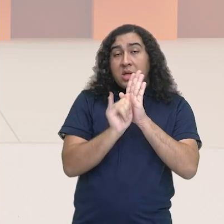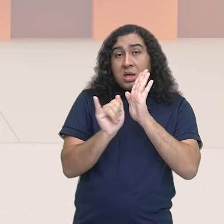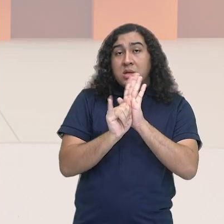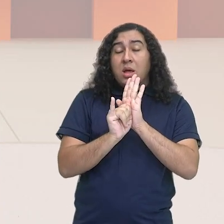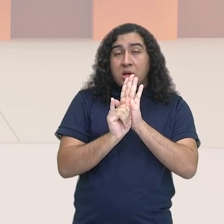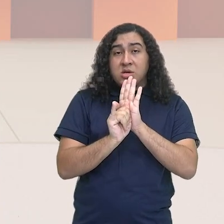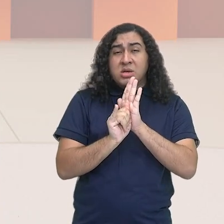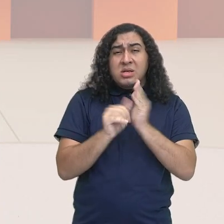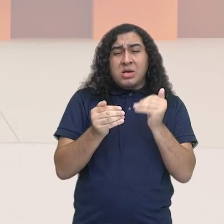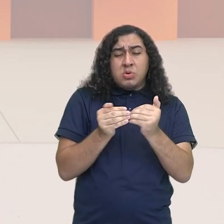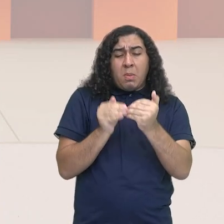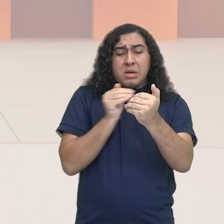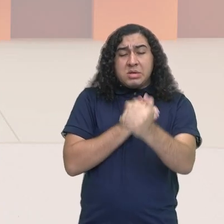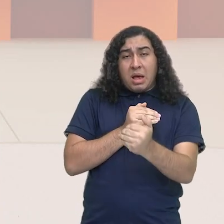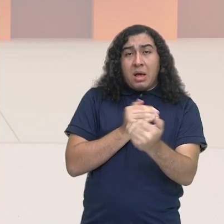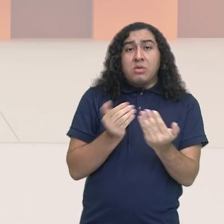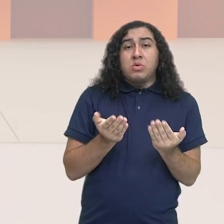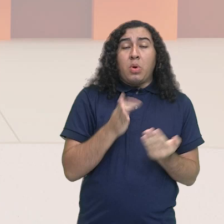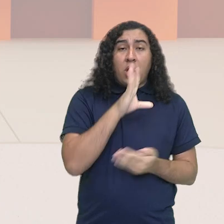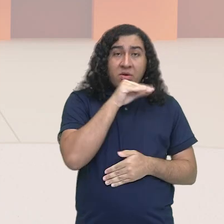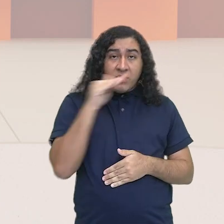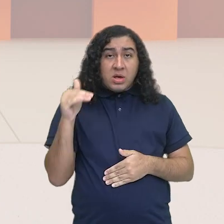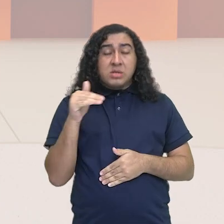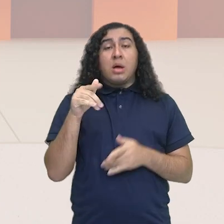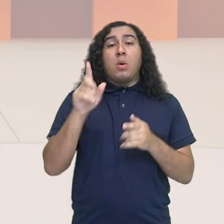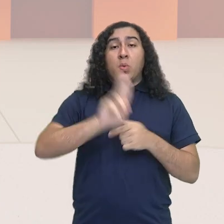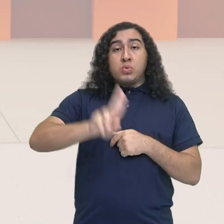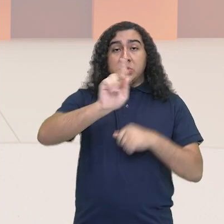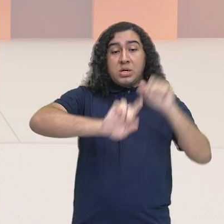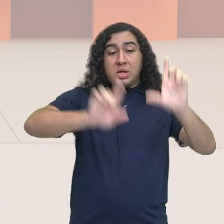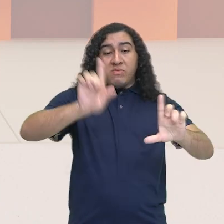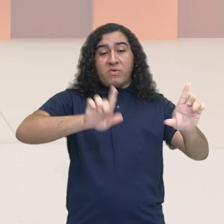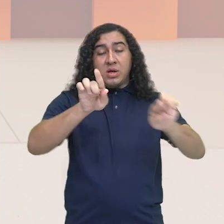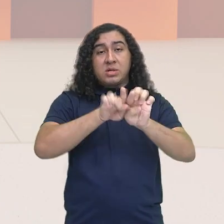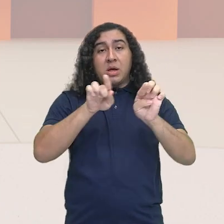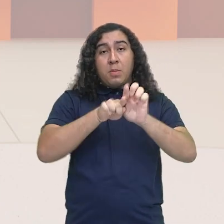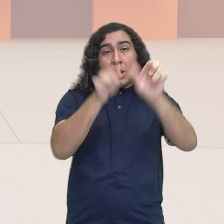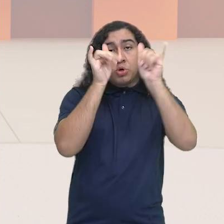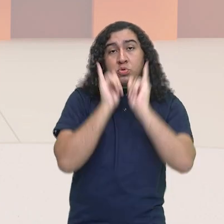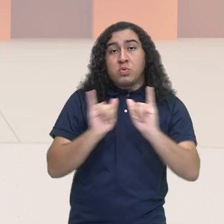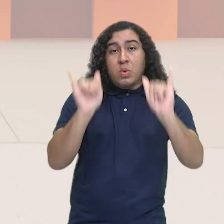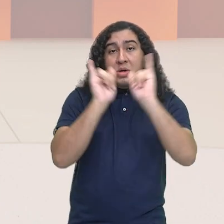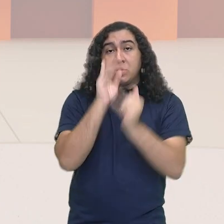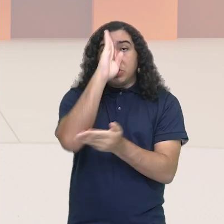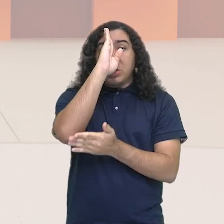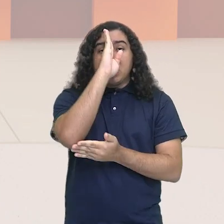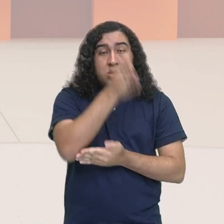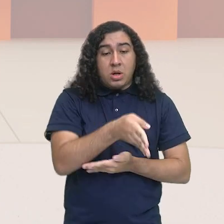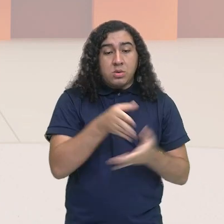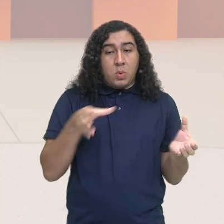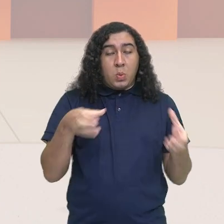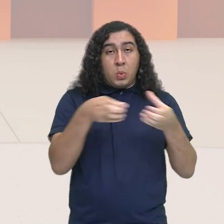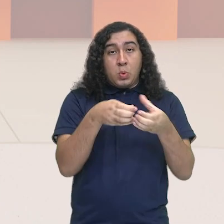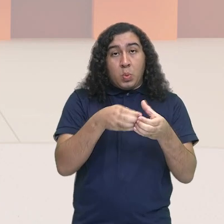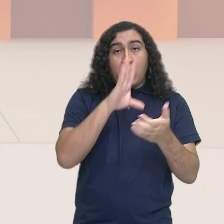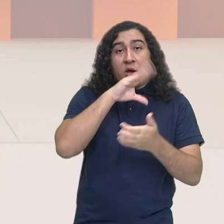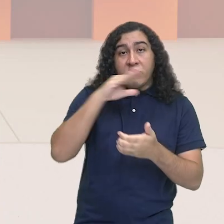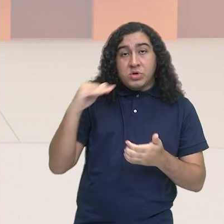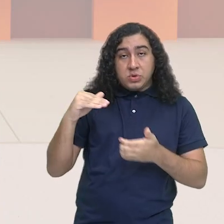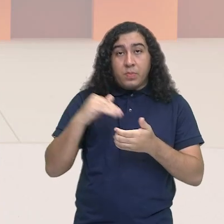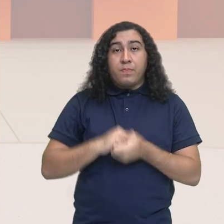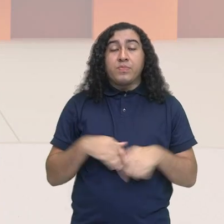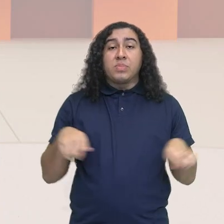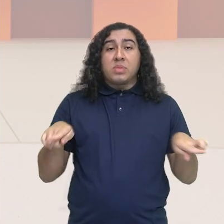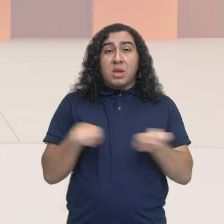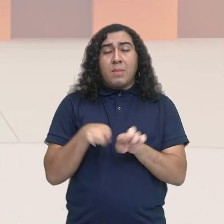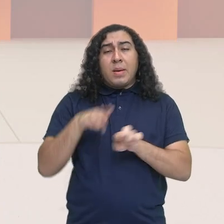por meio dos programas televisivos e da publicidade direcionada, né, ao público infantil. E muito mais hoje